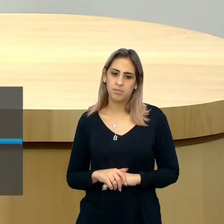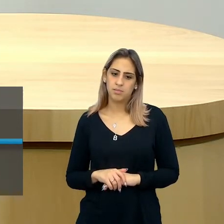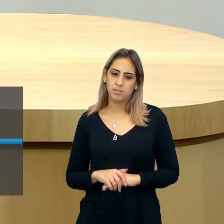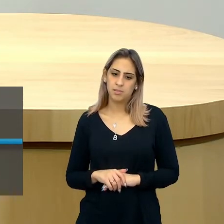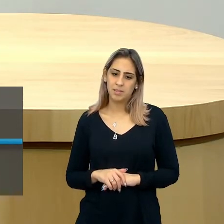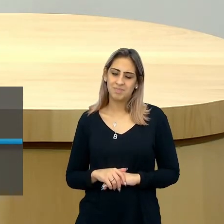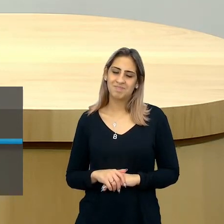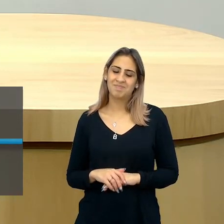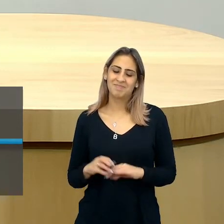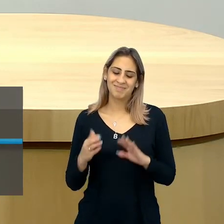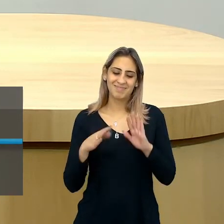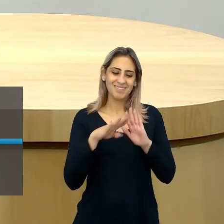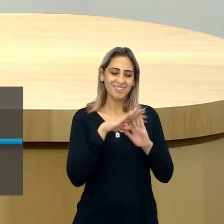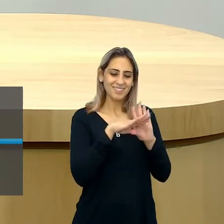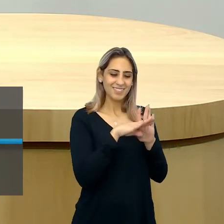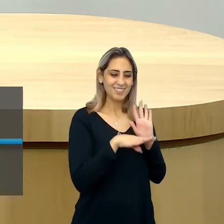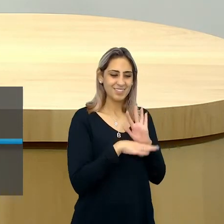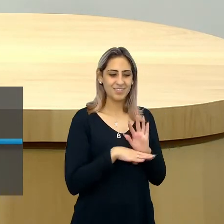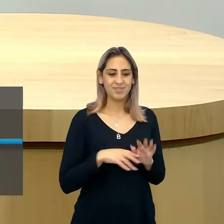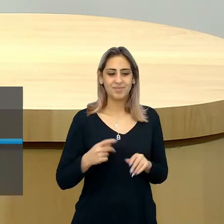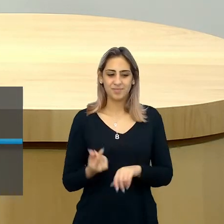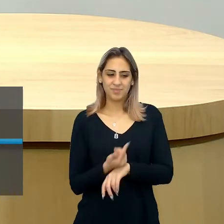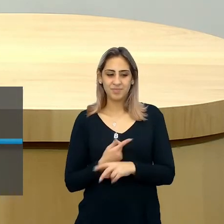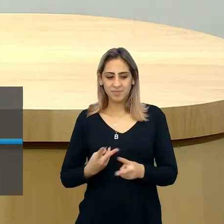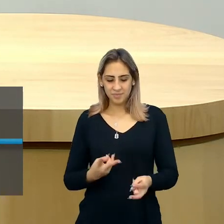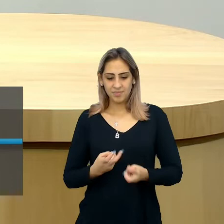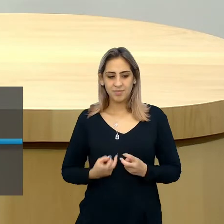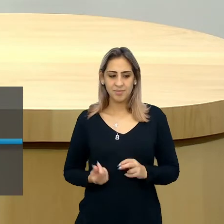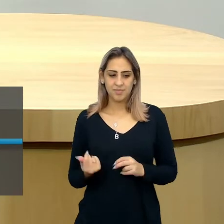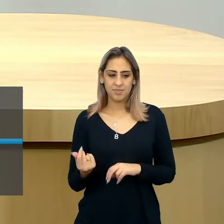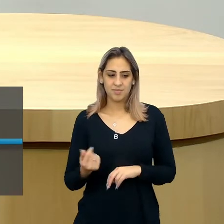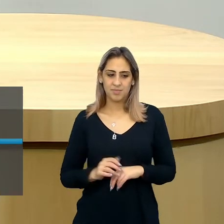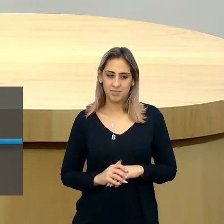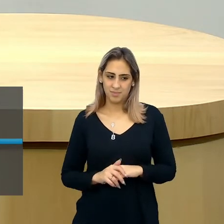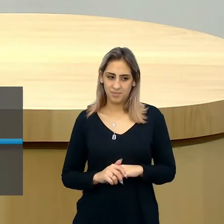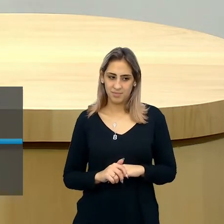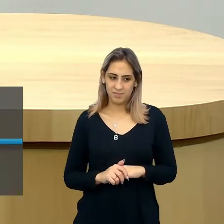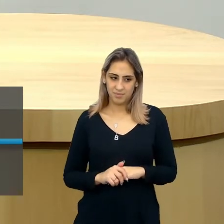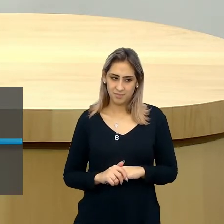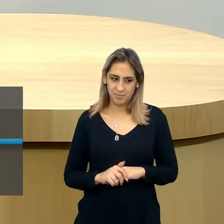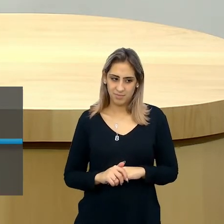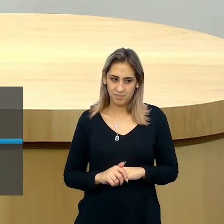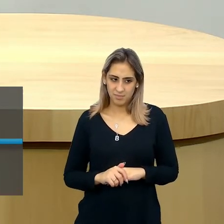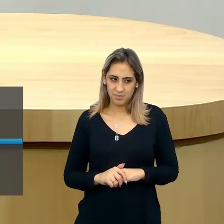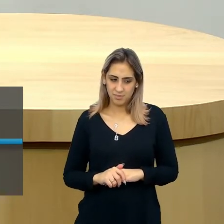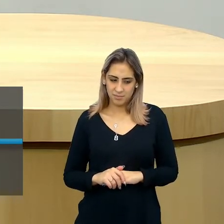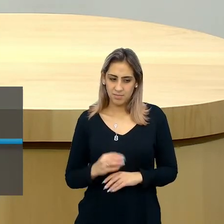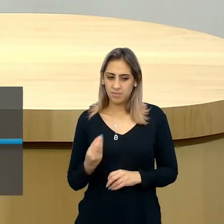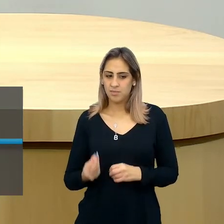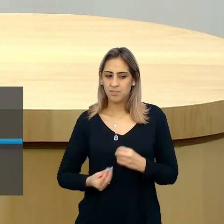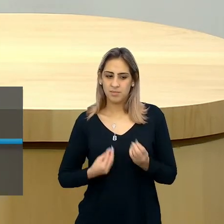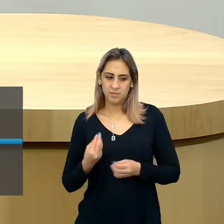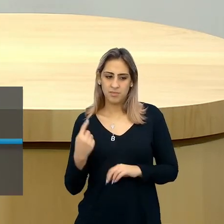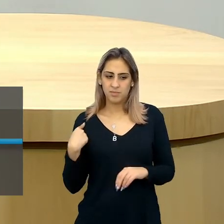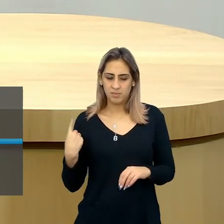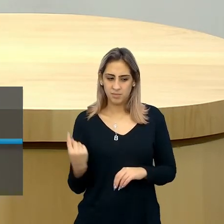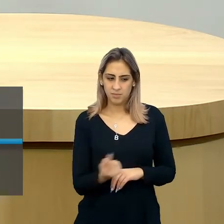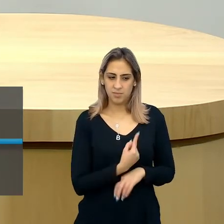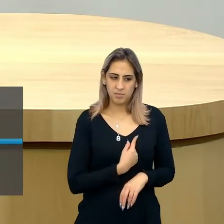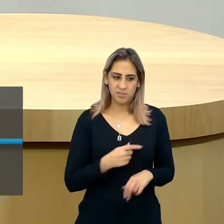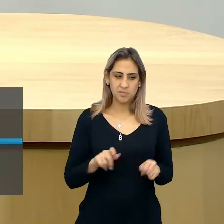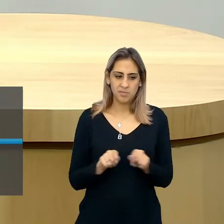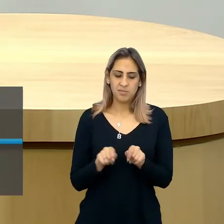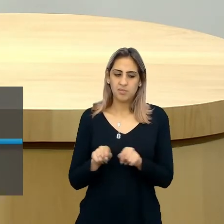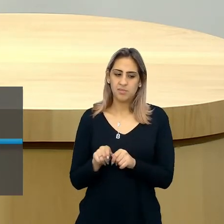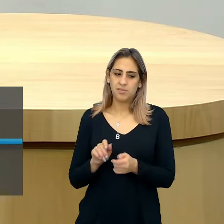elemento a ser explorado economicamente e financeiramente. É como se o